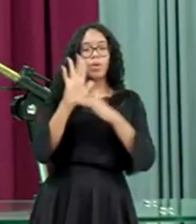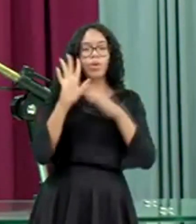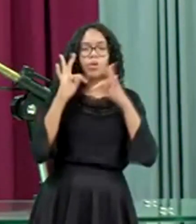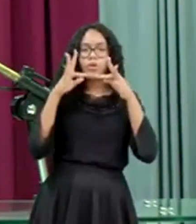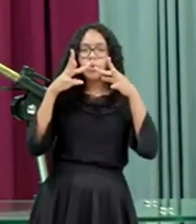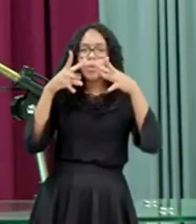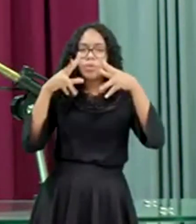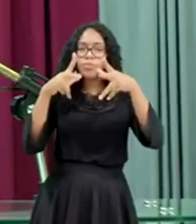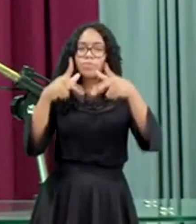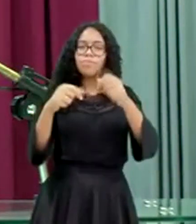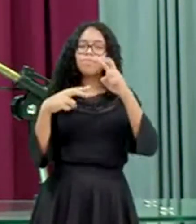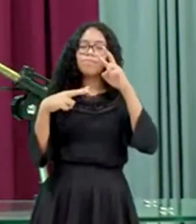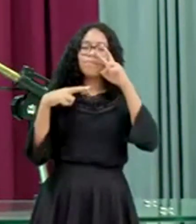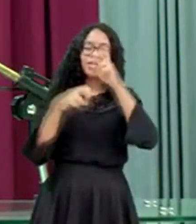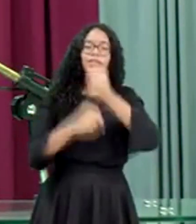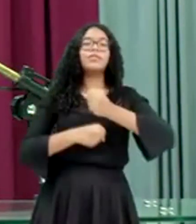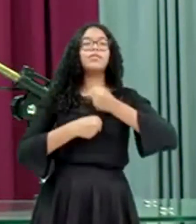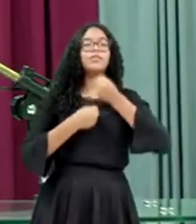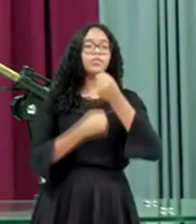todo-poderoso.